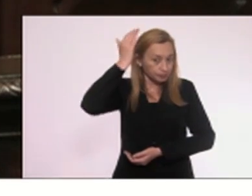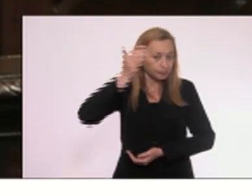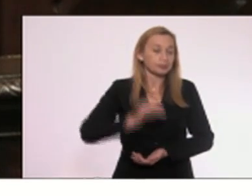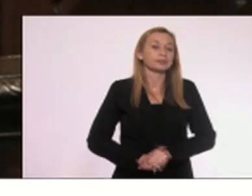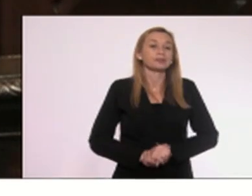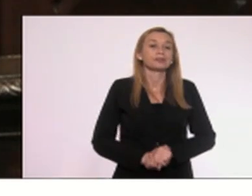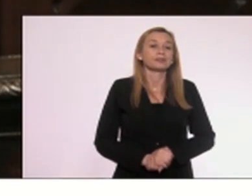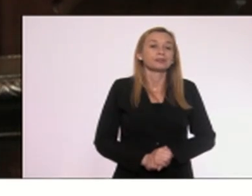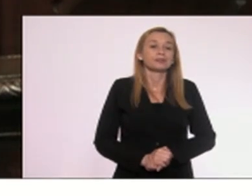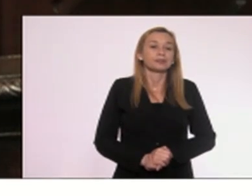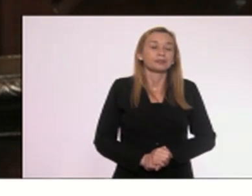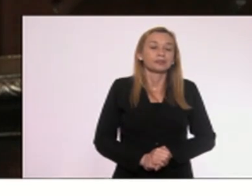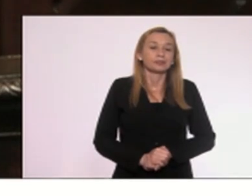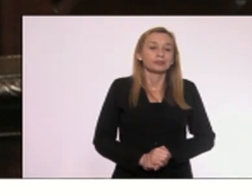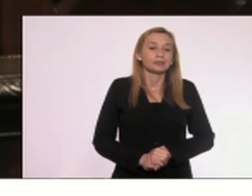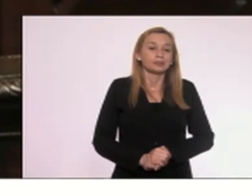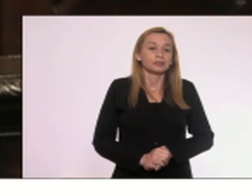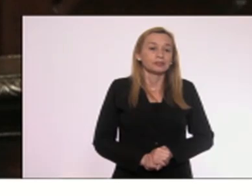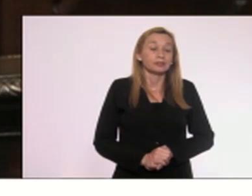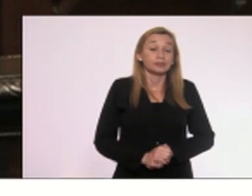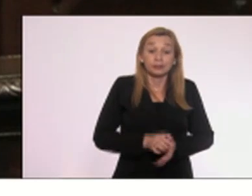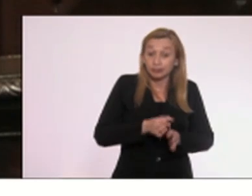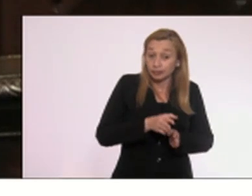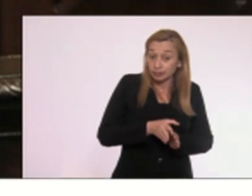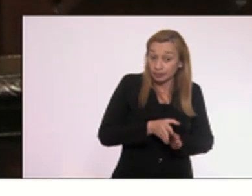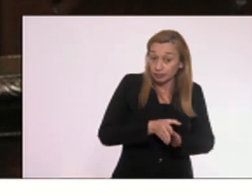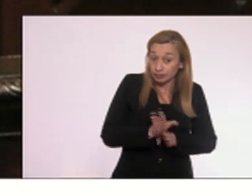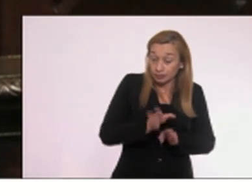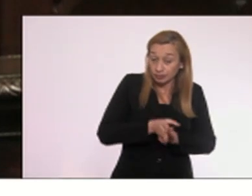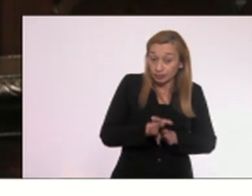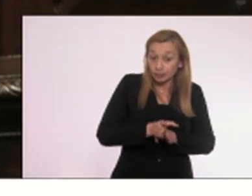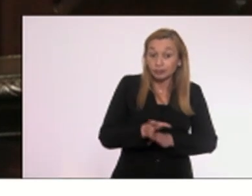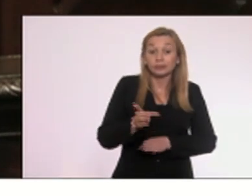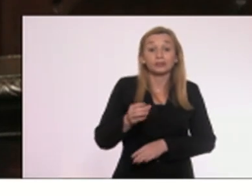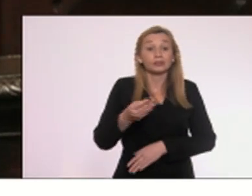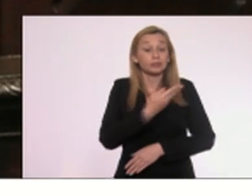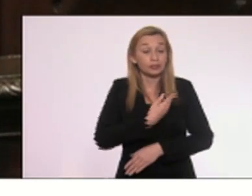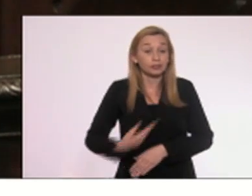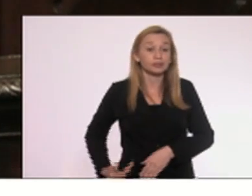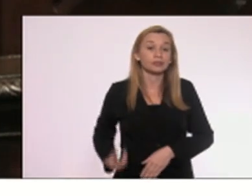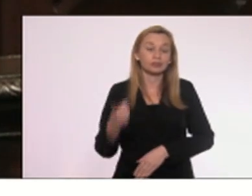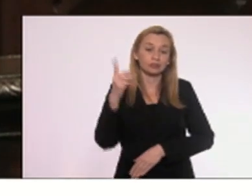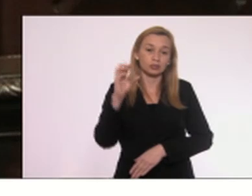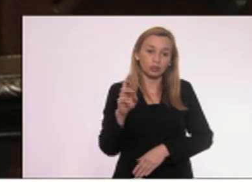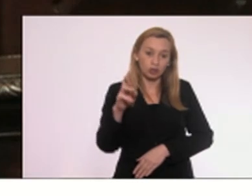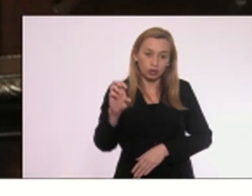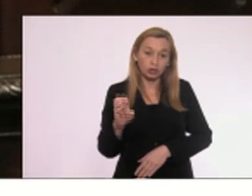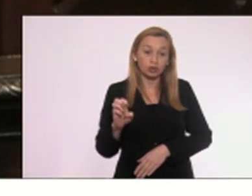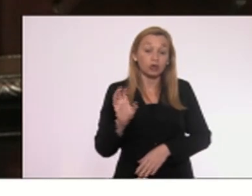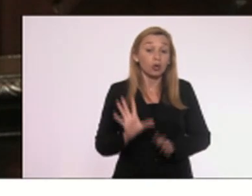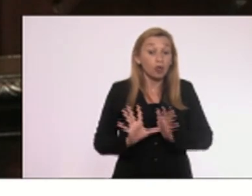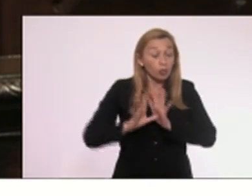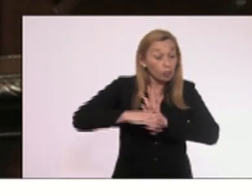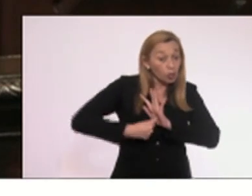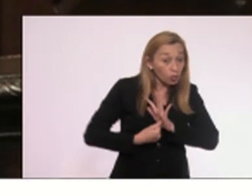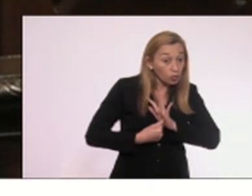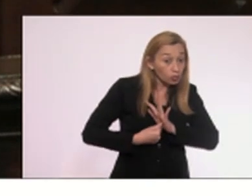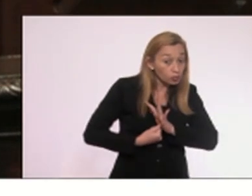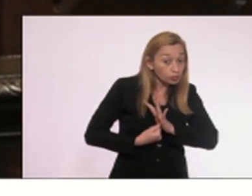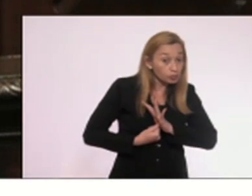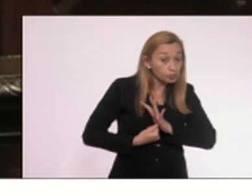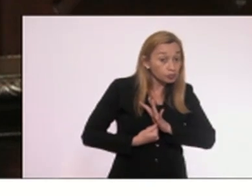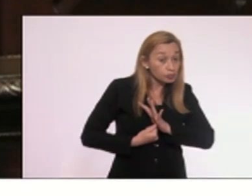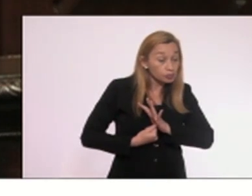Cidades, por orientação do governador Dória, aplicou esse golpe, dissolveu